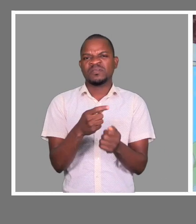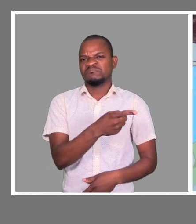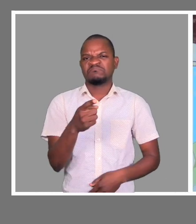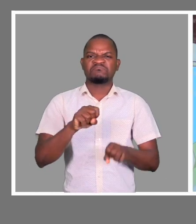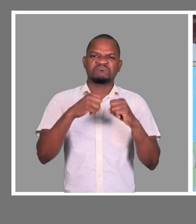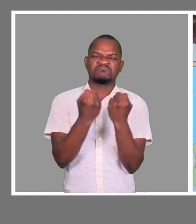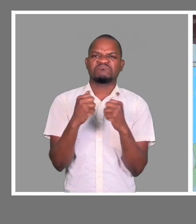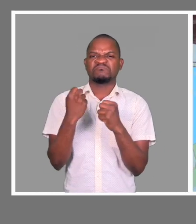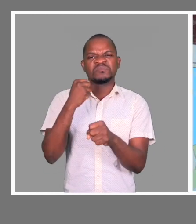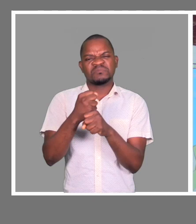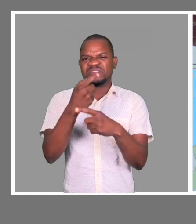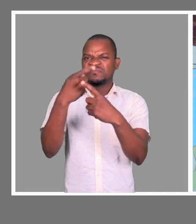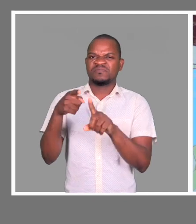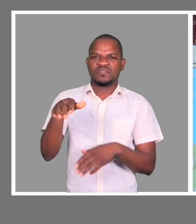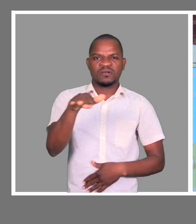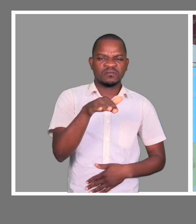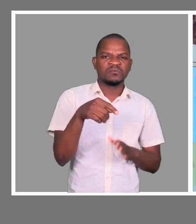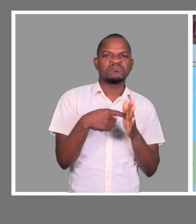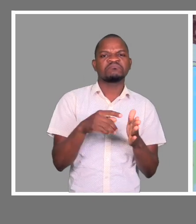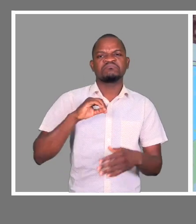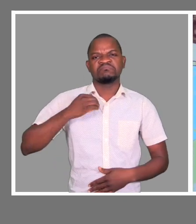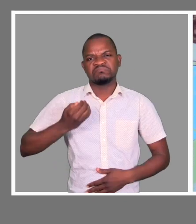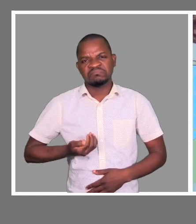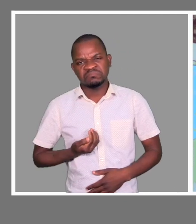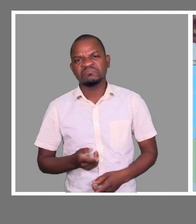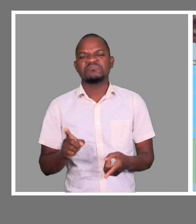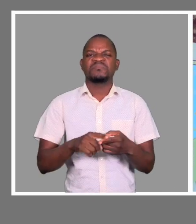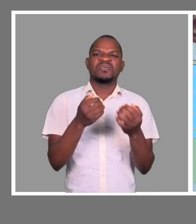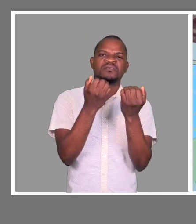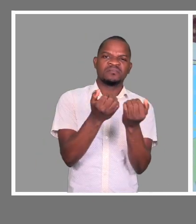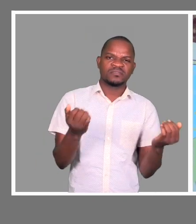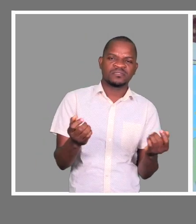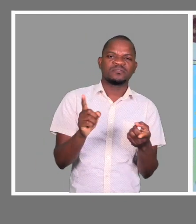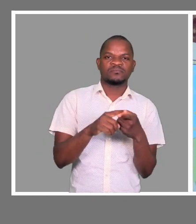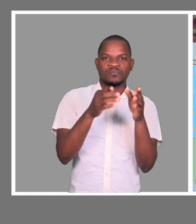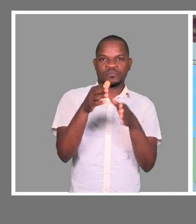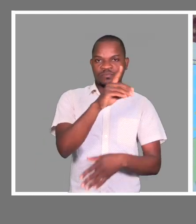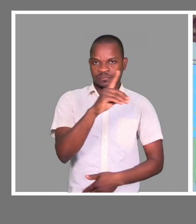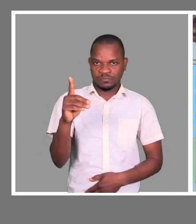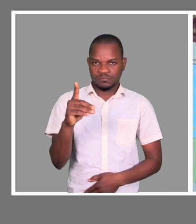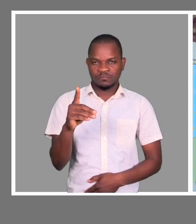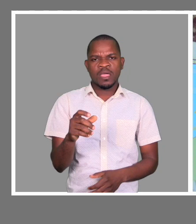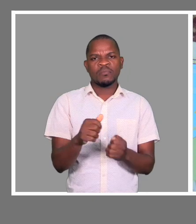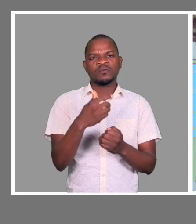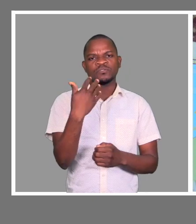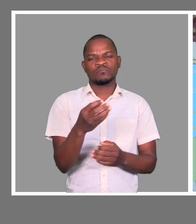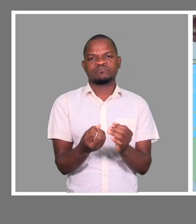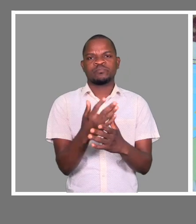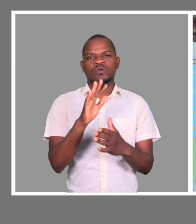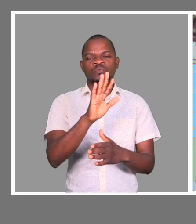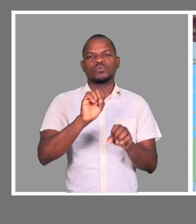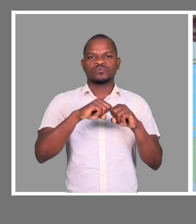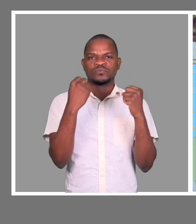criança, da mulher, das pessoas com deficiência. Qual é o diferencial desta vossa associação com as outras